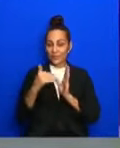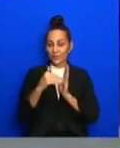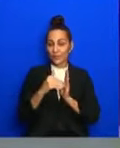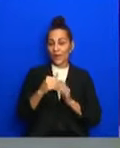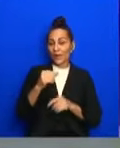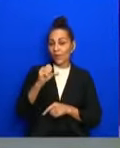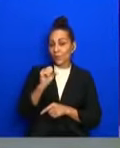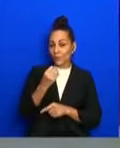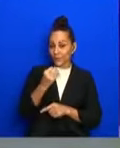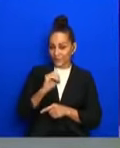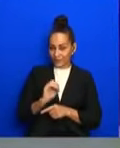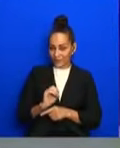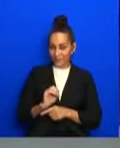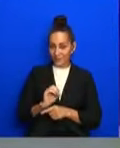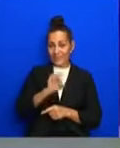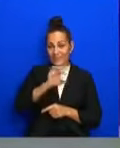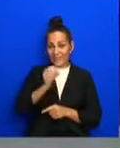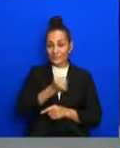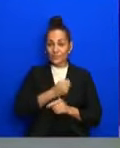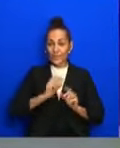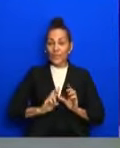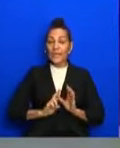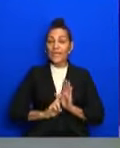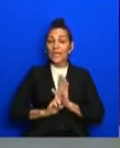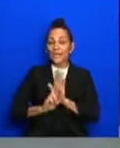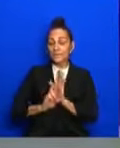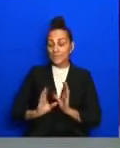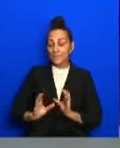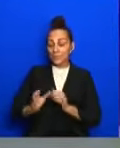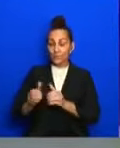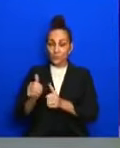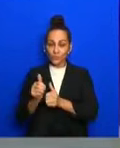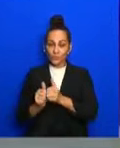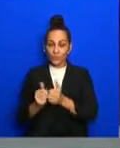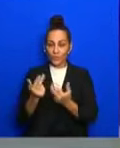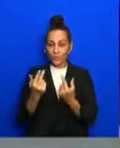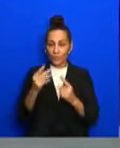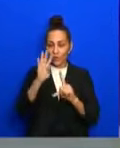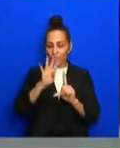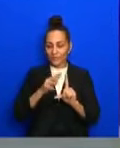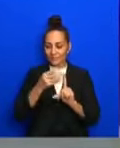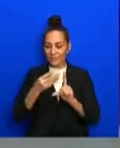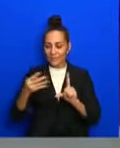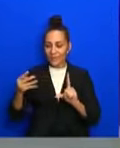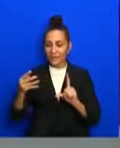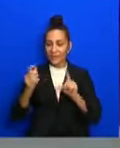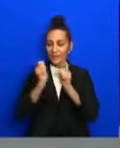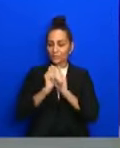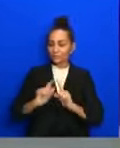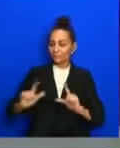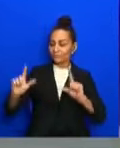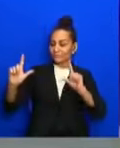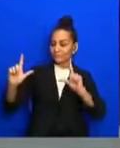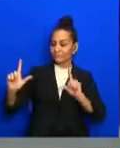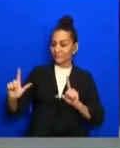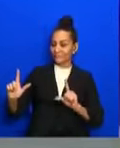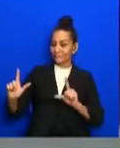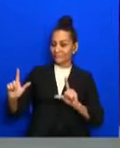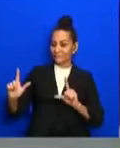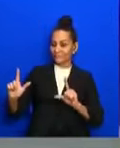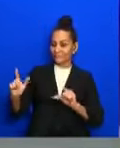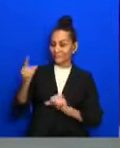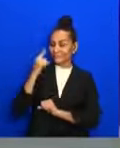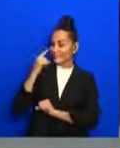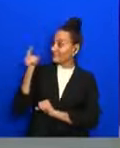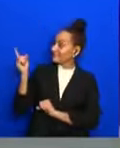de 01 a 80, sendo que cada número corresponde a um time de futebol, conforme a tabela de times exposta no nosso